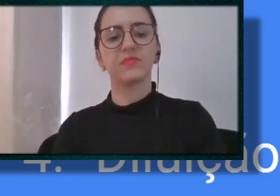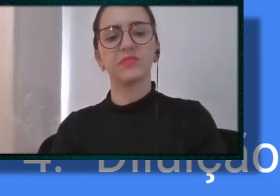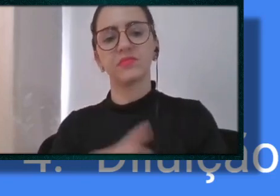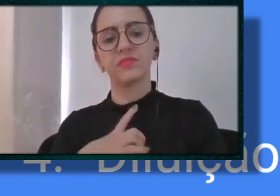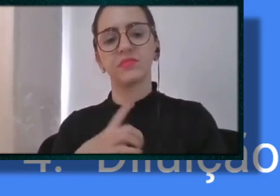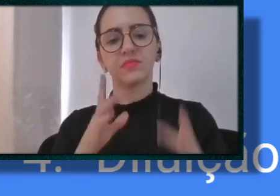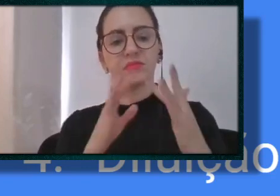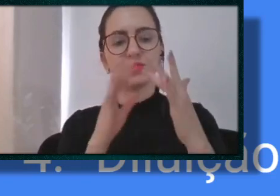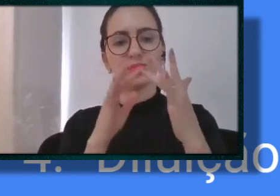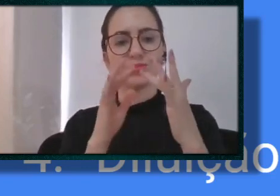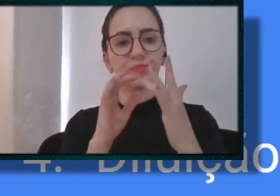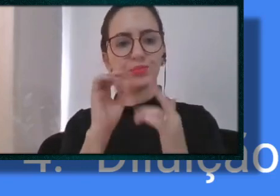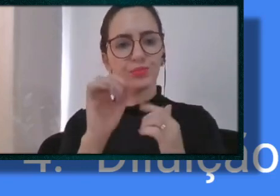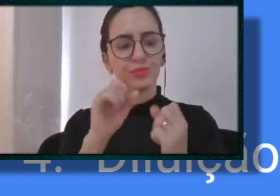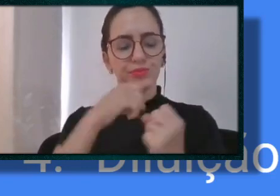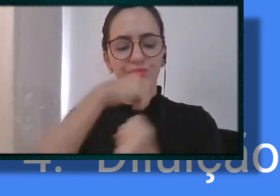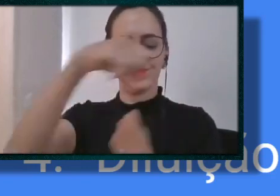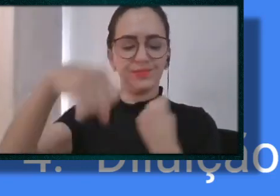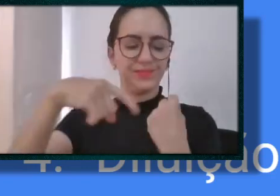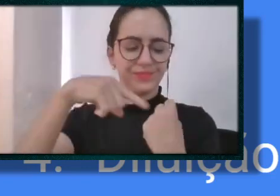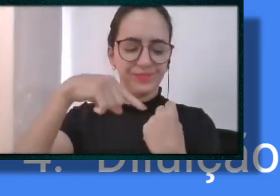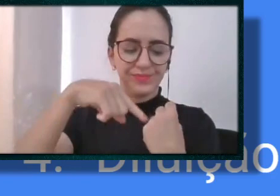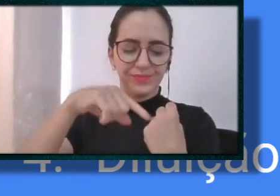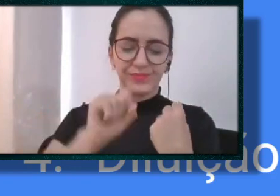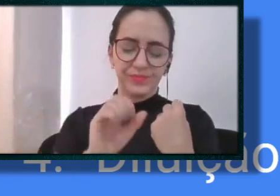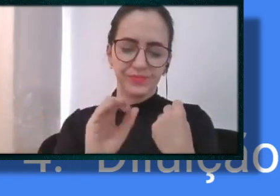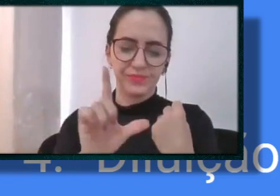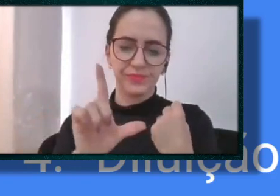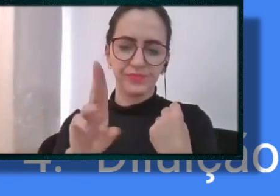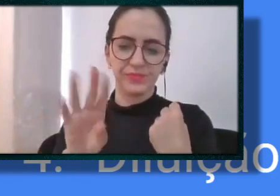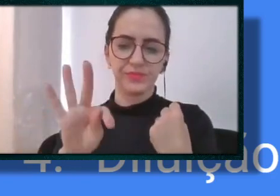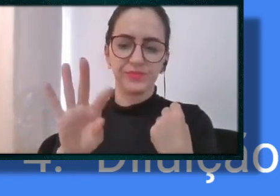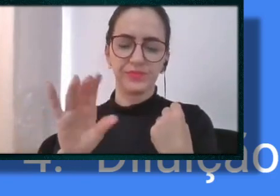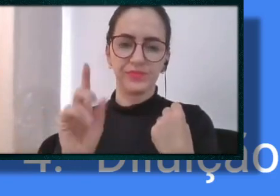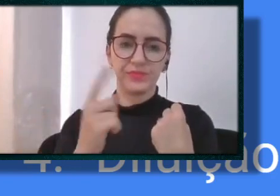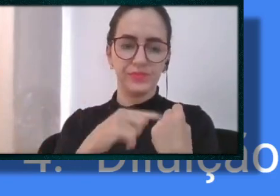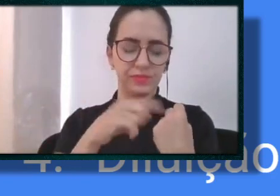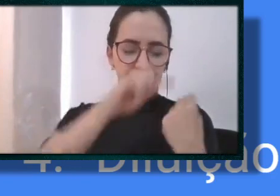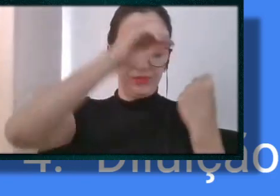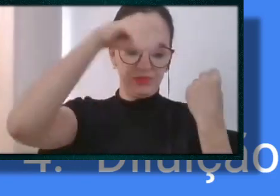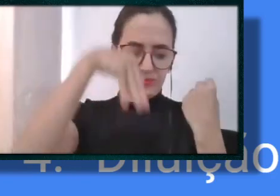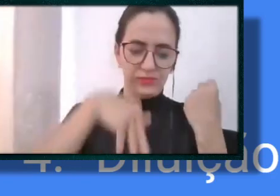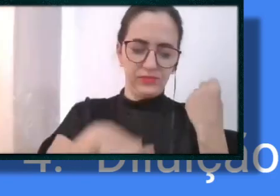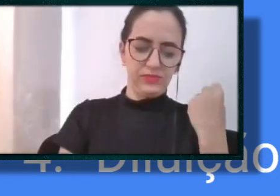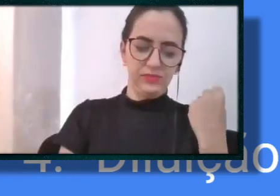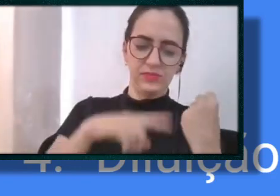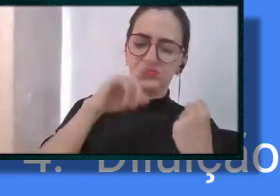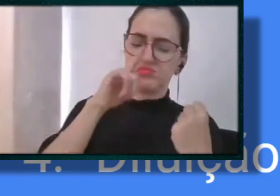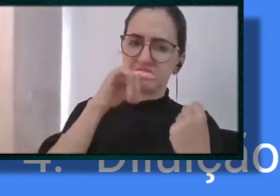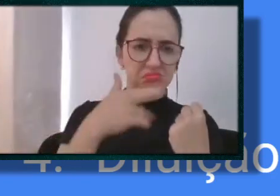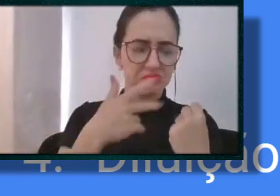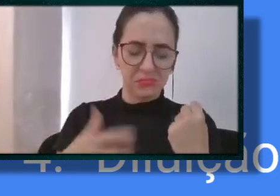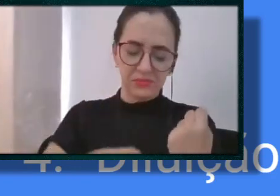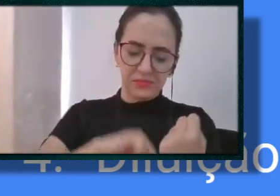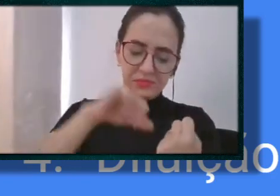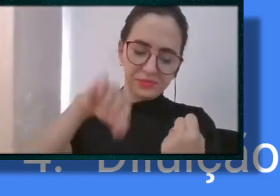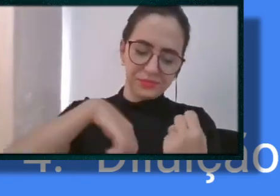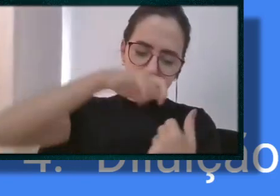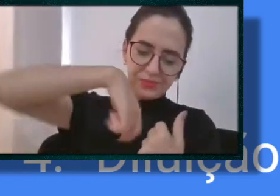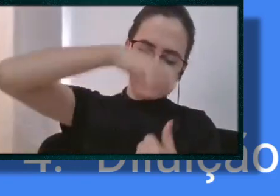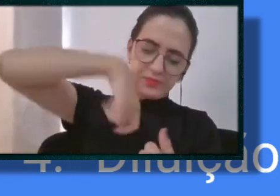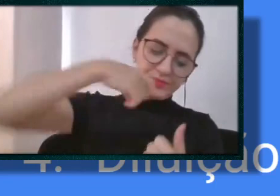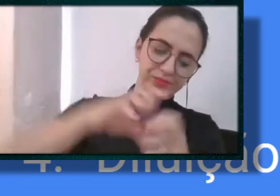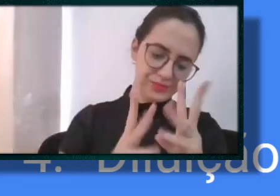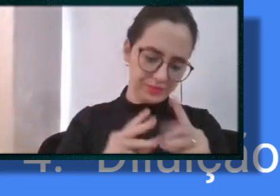qual eles são diluíveis. Então os 2 vão ser diluídos nesse mesmo soluto, nesse mesmo solvente.